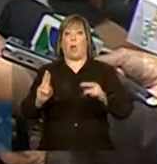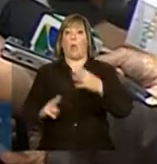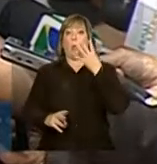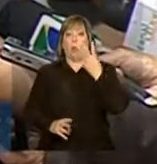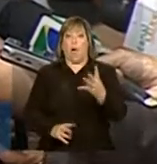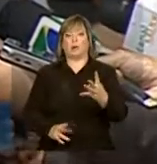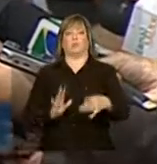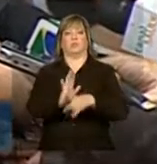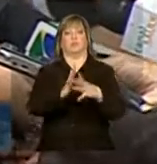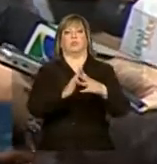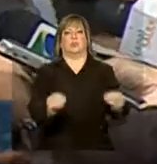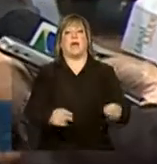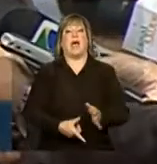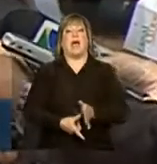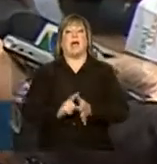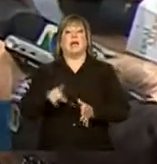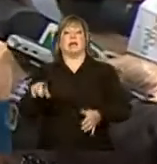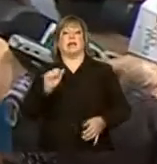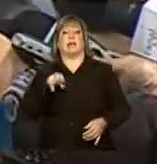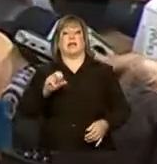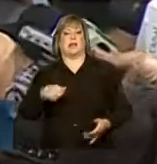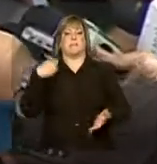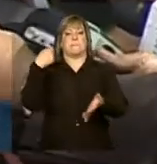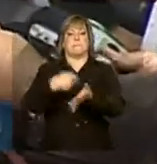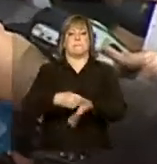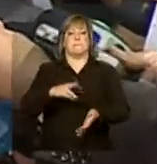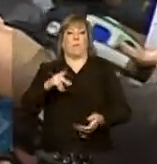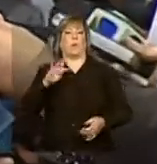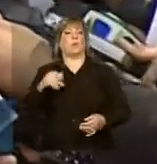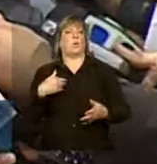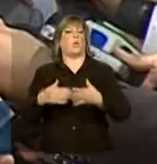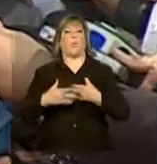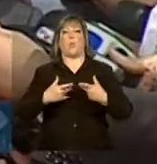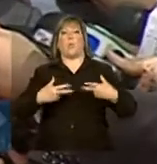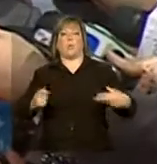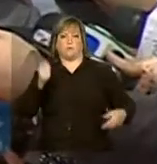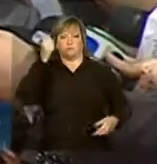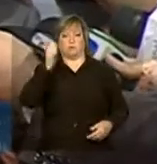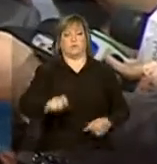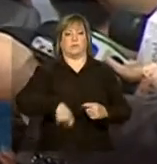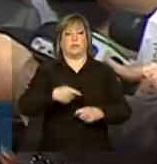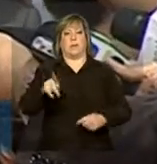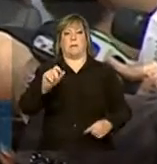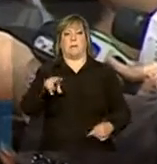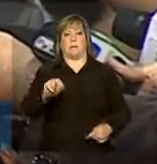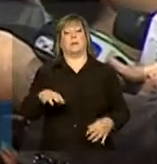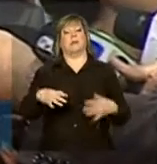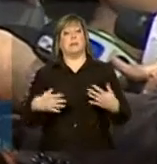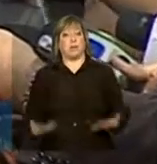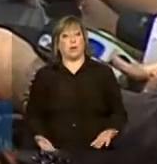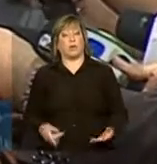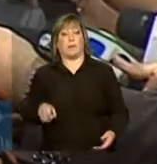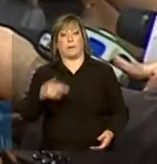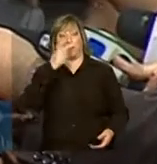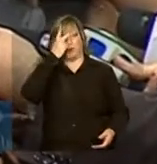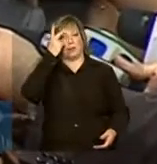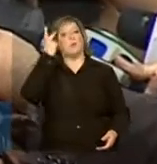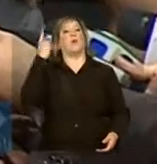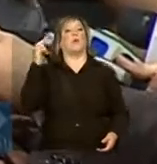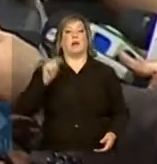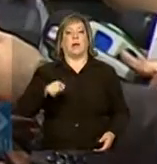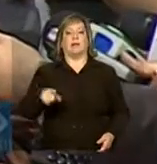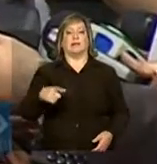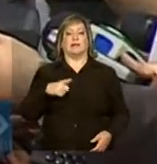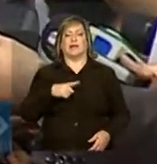foram resolvidas antes da ANS ter que multar ou fazer qualquer procedimento de punição ao plano de saúde. Então, o usuário do plano de saúde, se